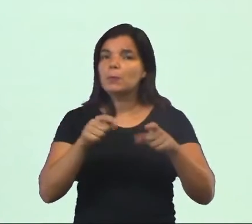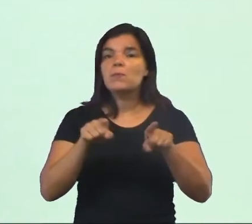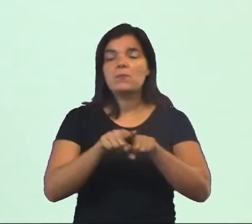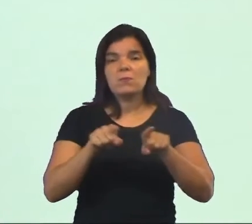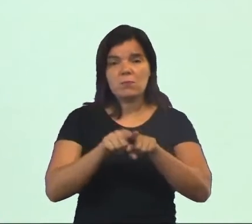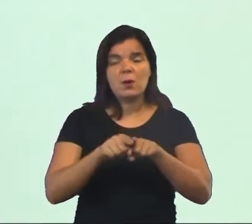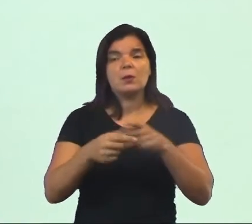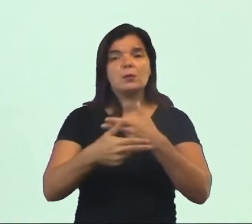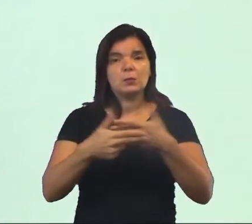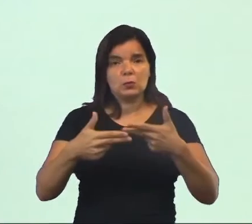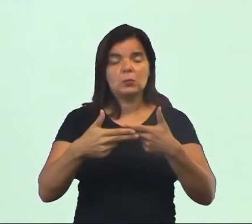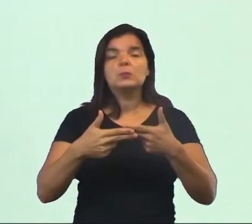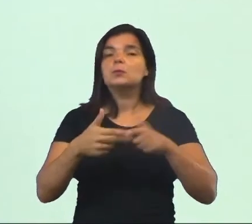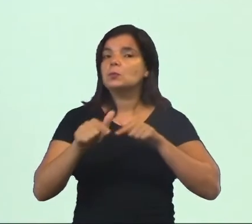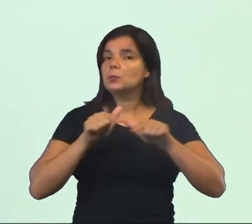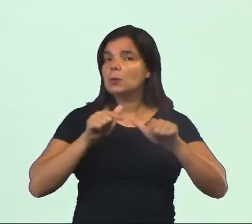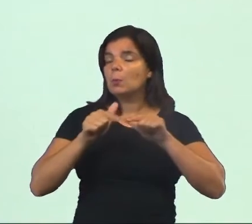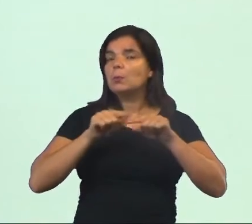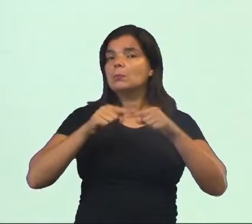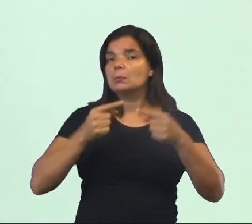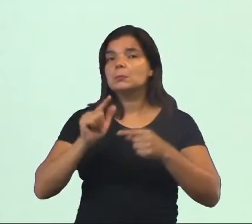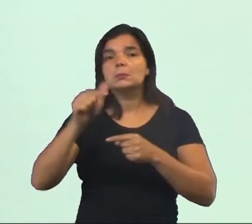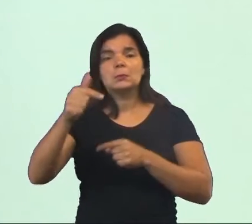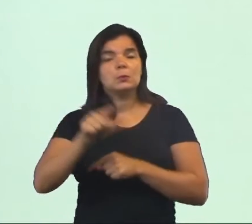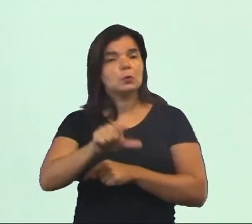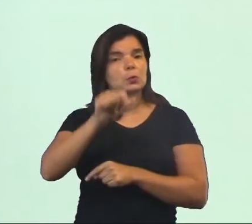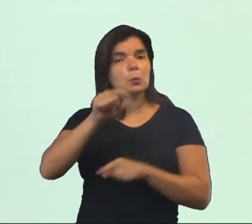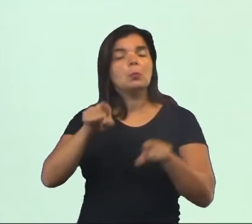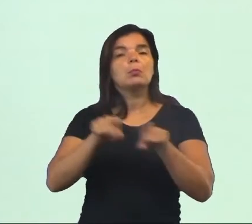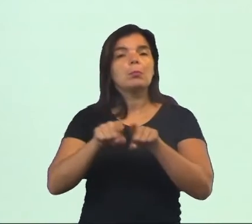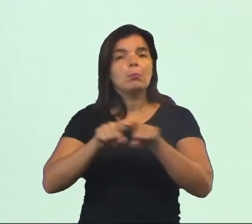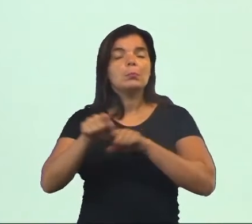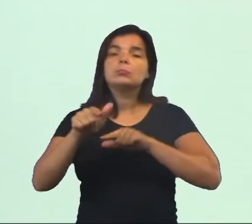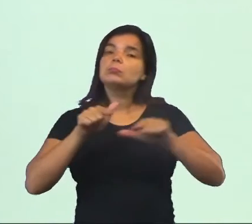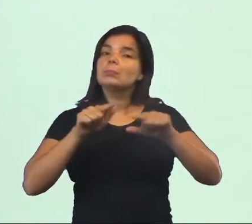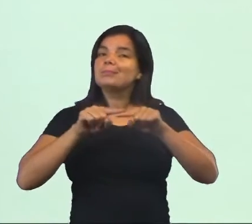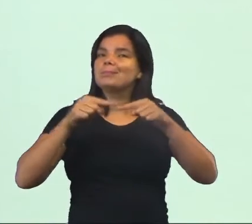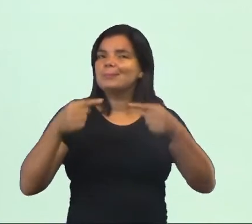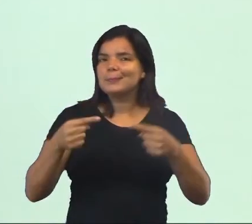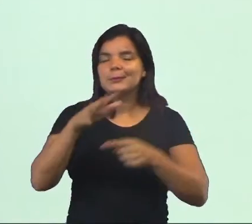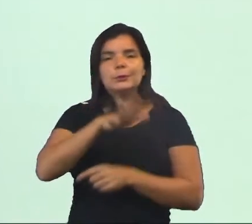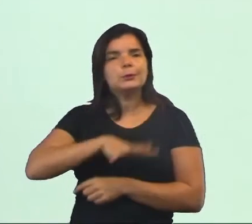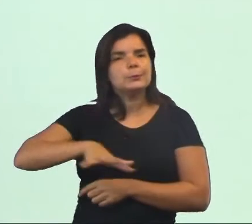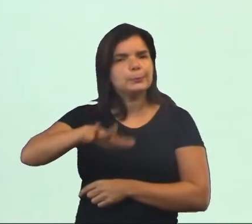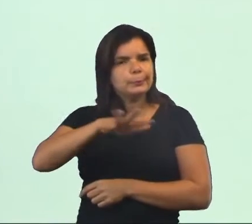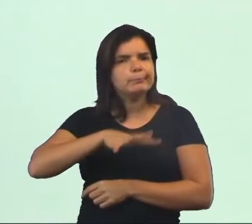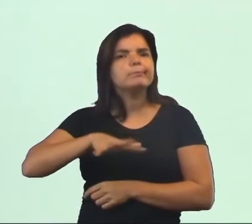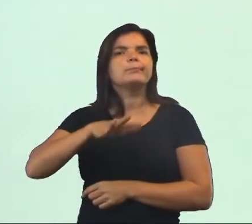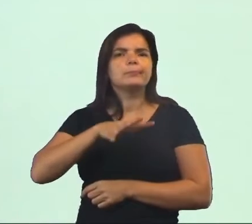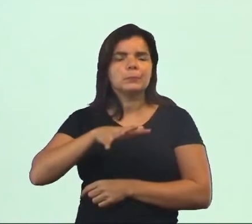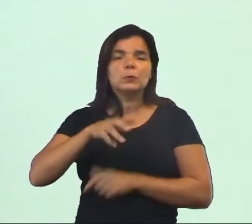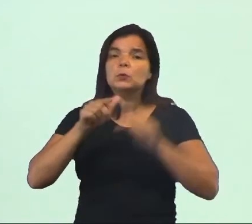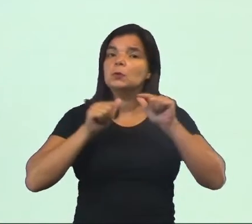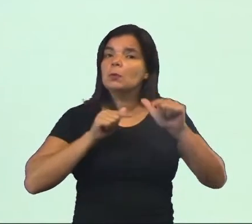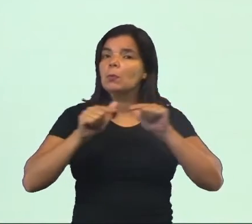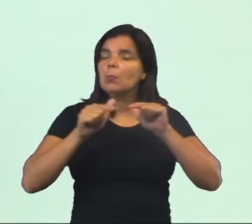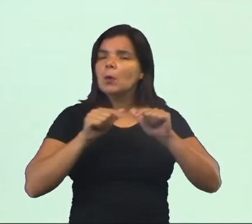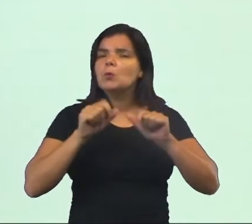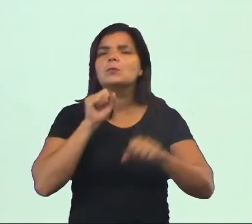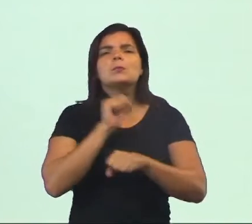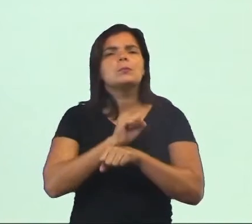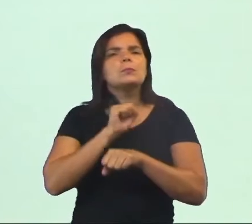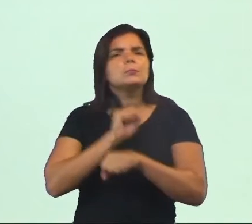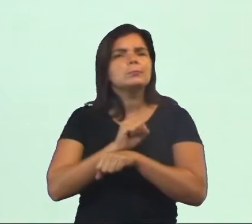várias prestações de serviço e várias opções trabalhistas, não é mesmo? Mas a maioria desses locais de trabalho, eles estão esperando o